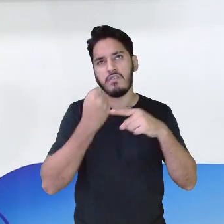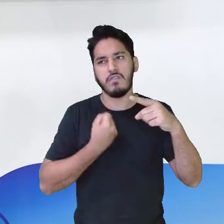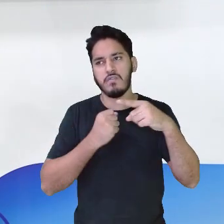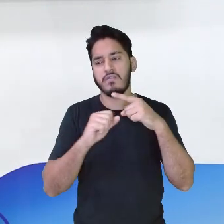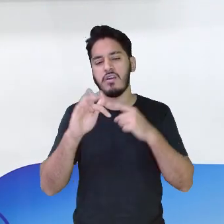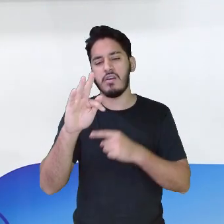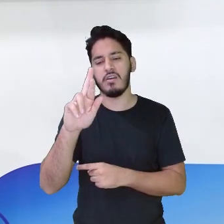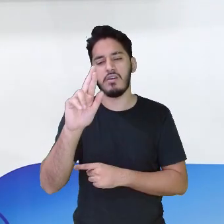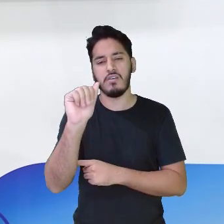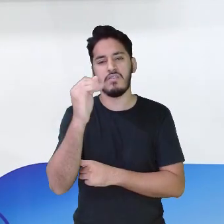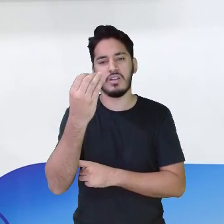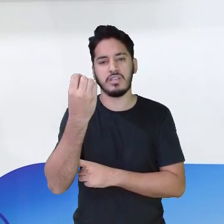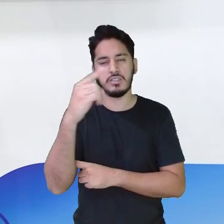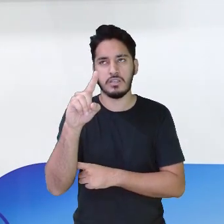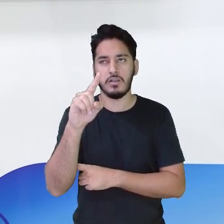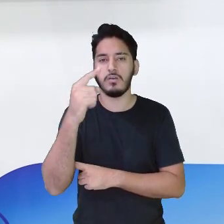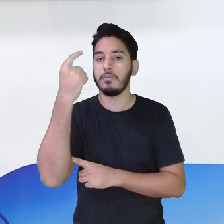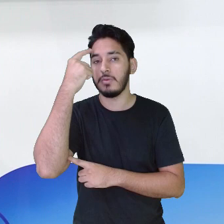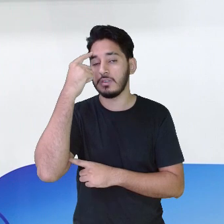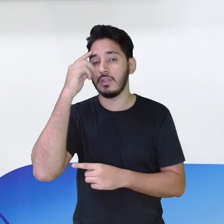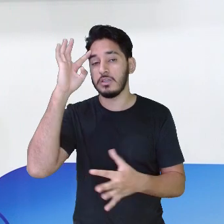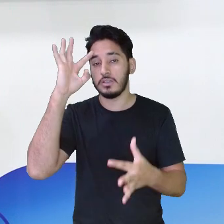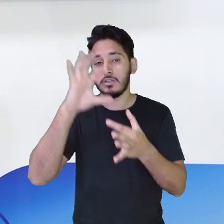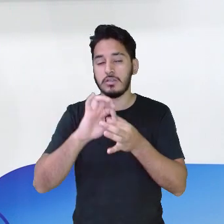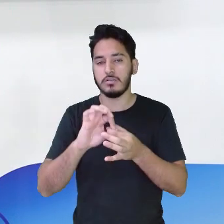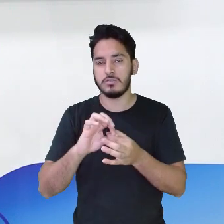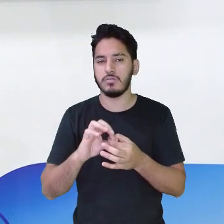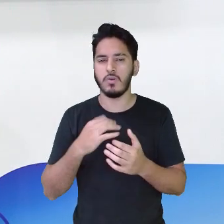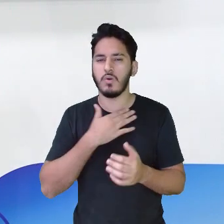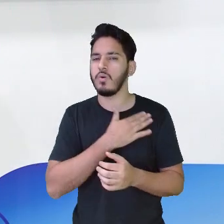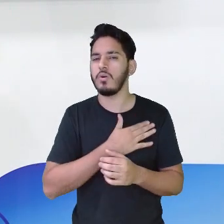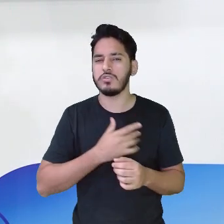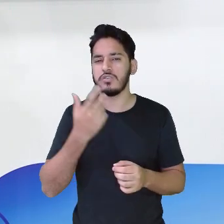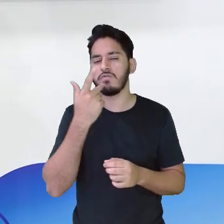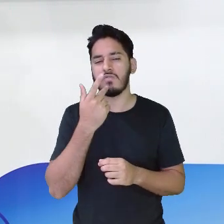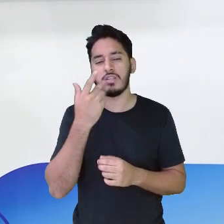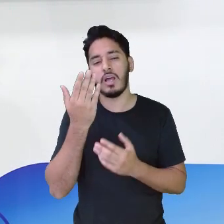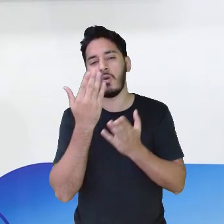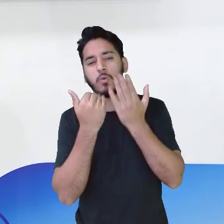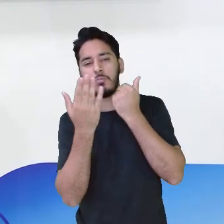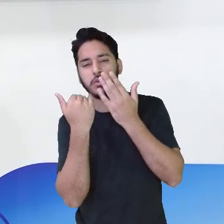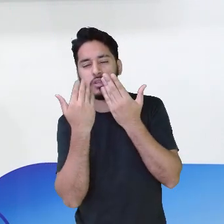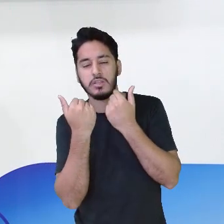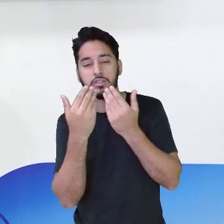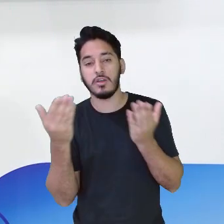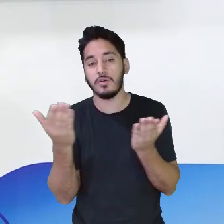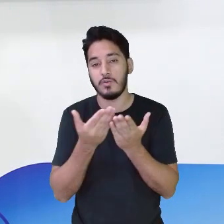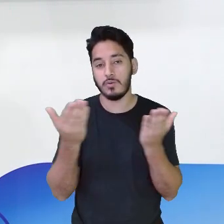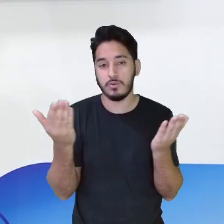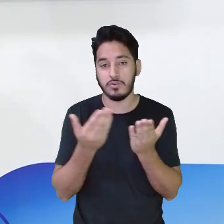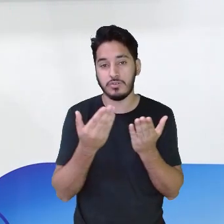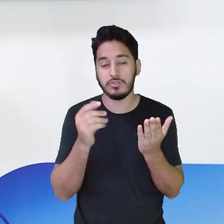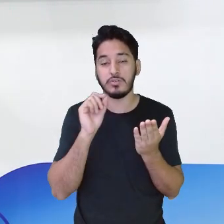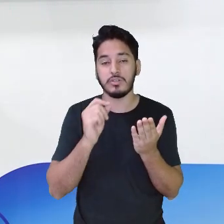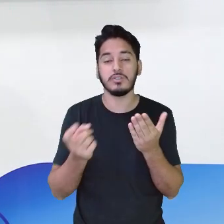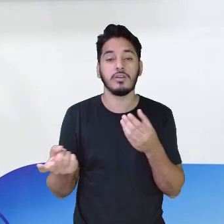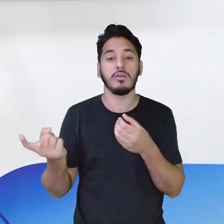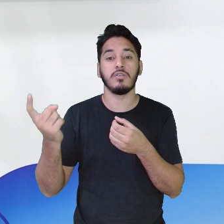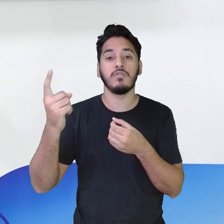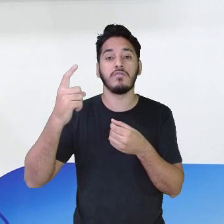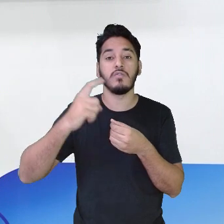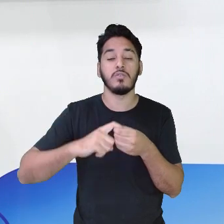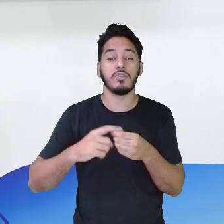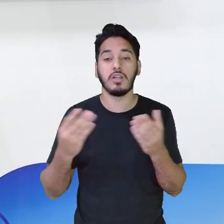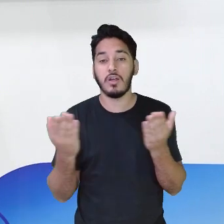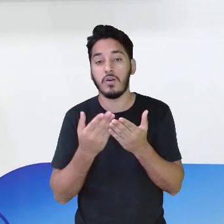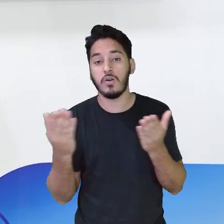pensar nesse sentido. Eu gosto muito de citar essa parte dos lanches, principalmente hoje, que a gente está voltando,